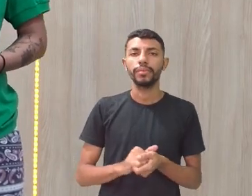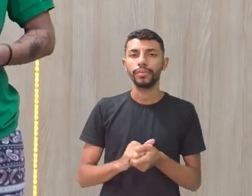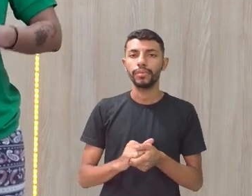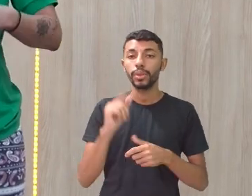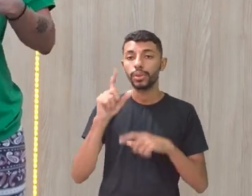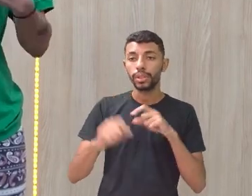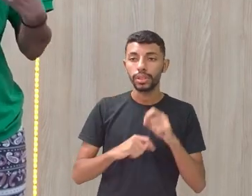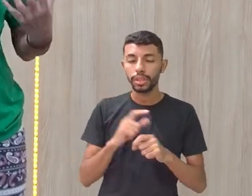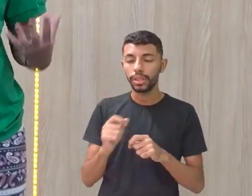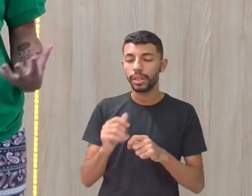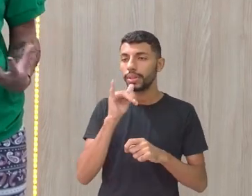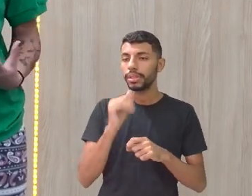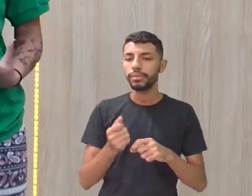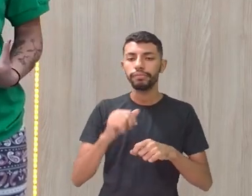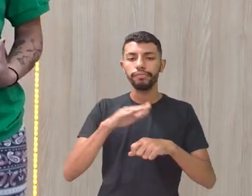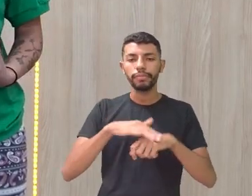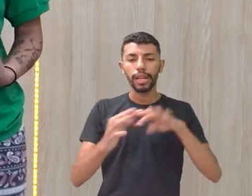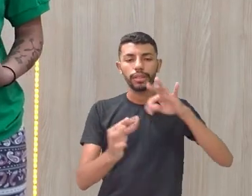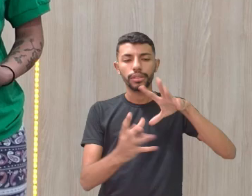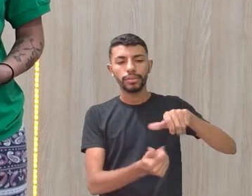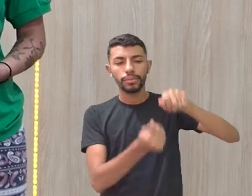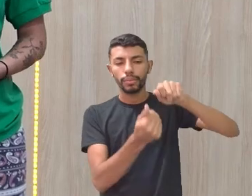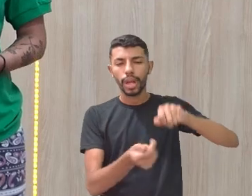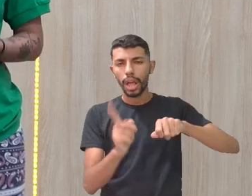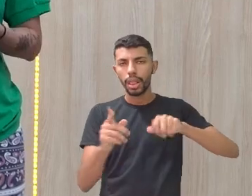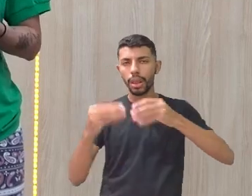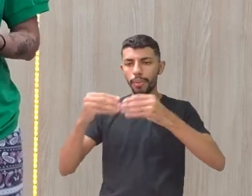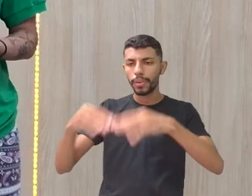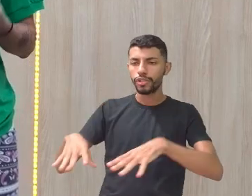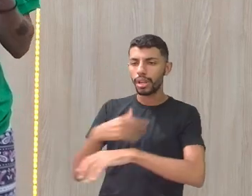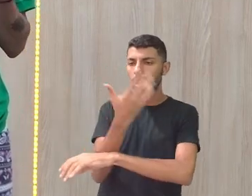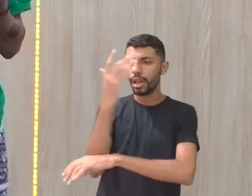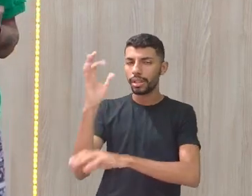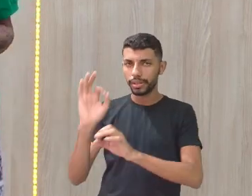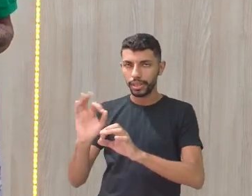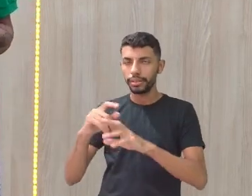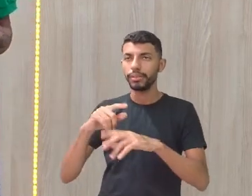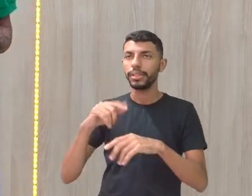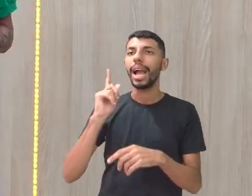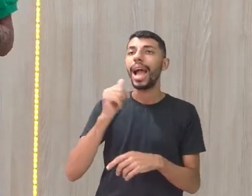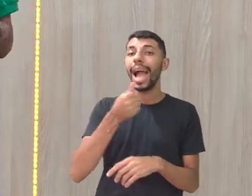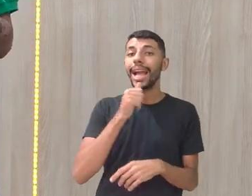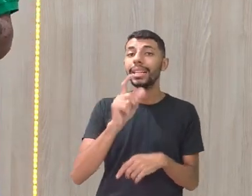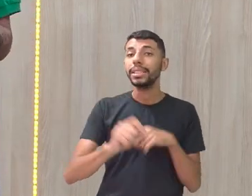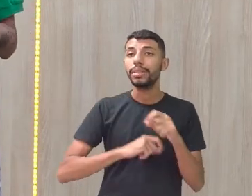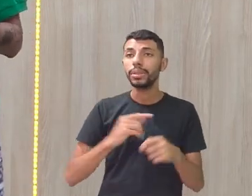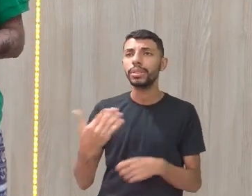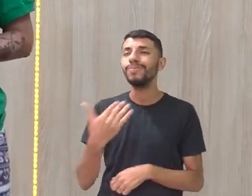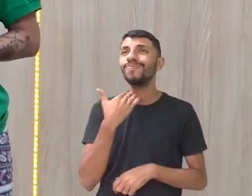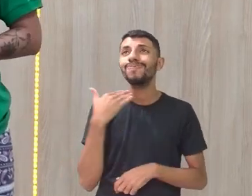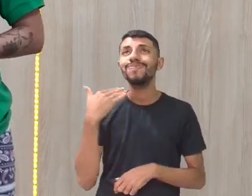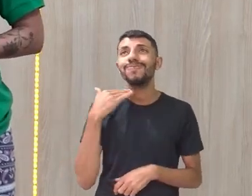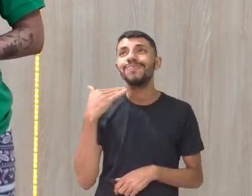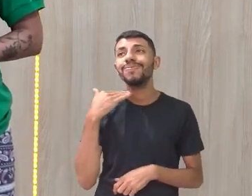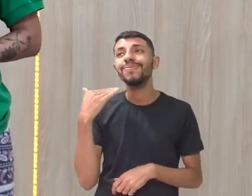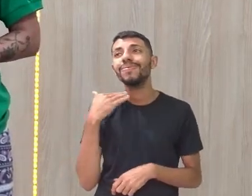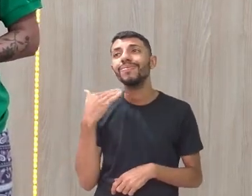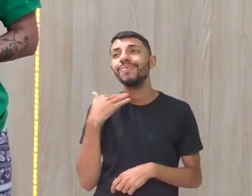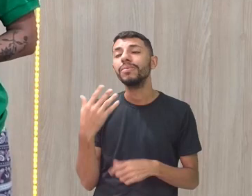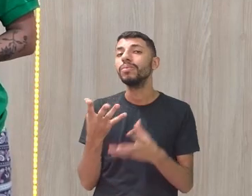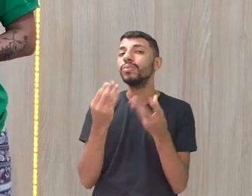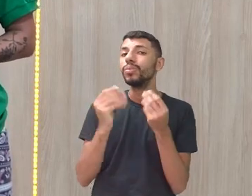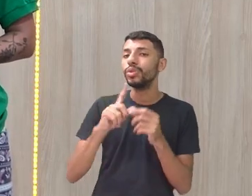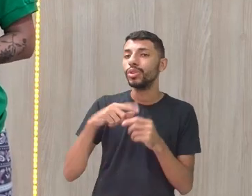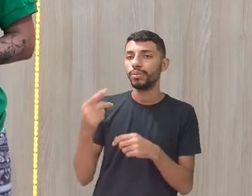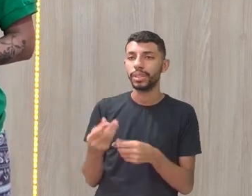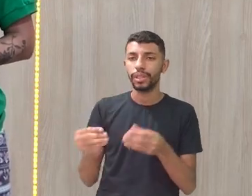para não degradar tanto o nosso meio ambiente, ainda custeia muito, né? Ainda é muito caro para a gente investir